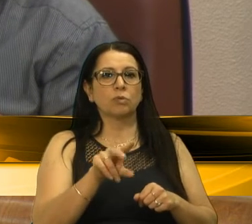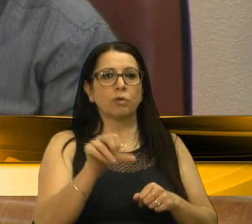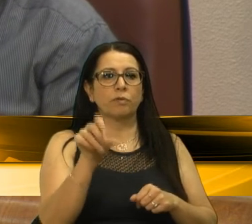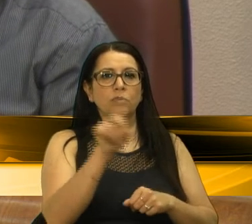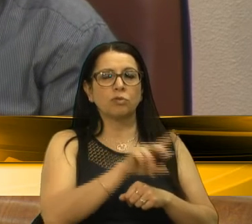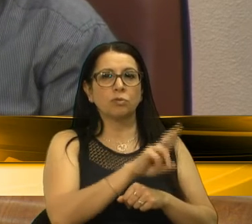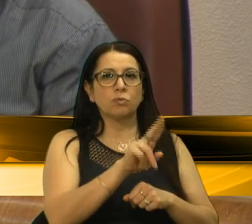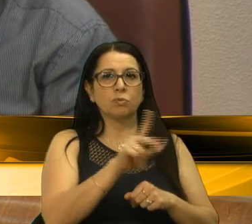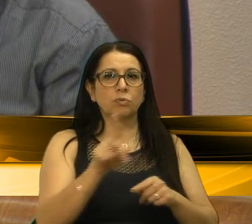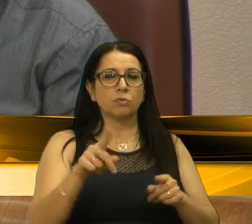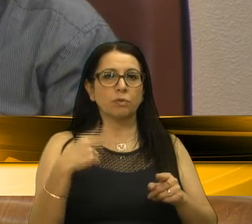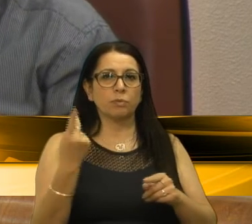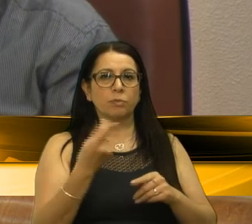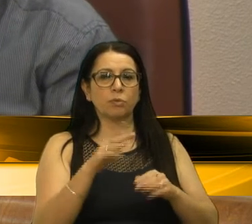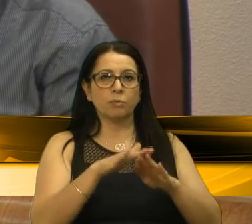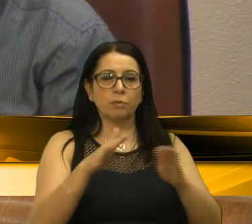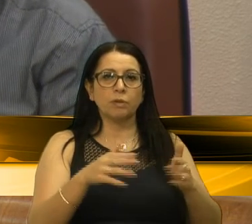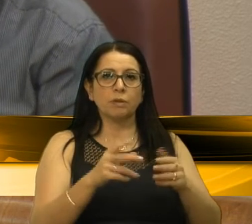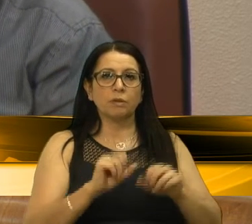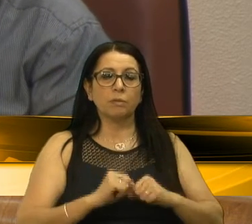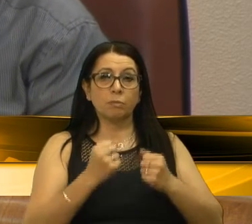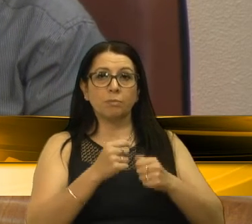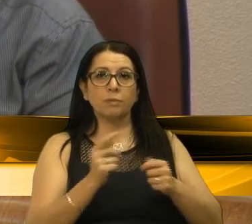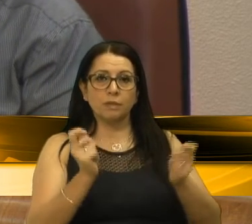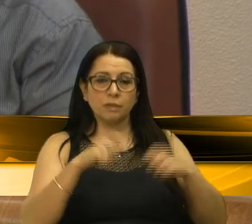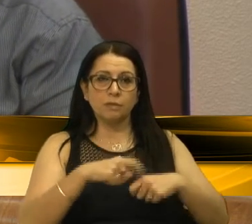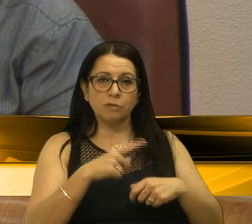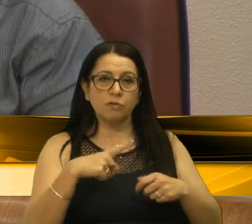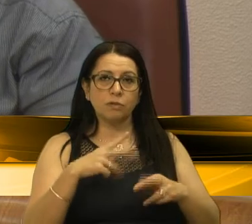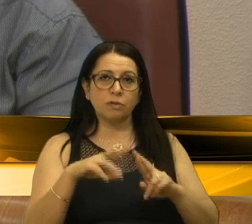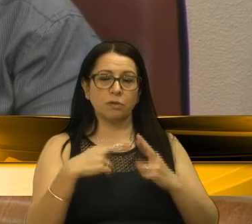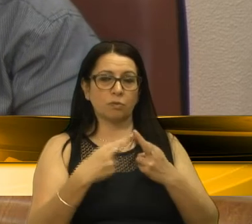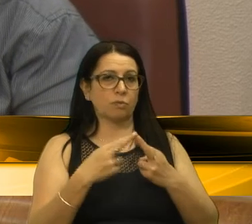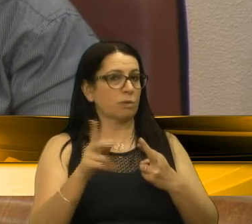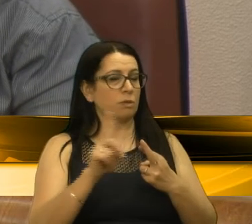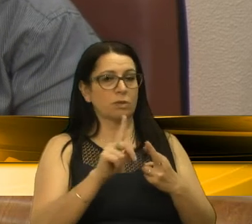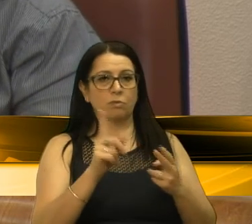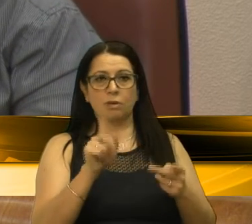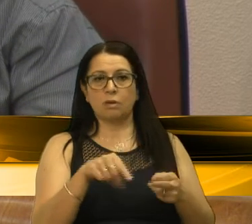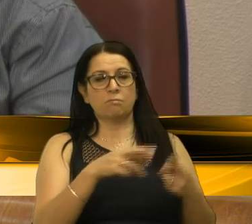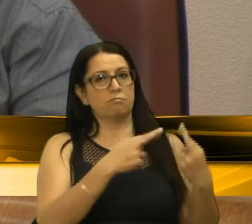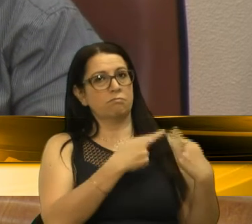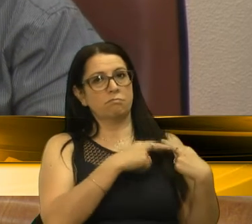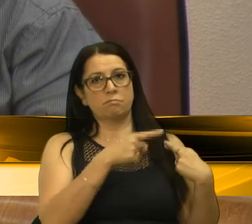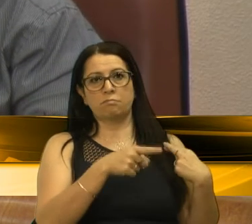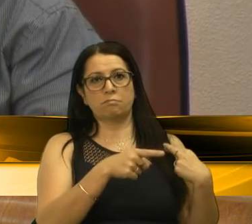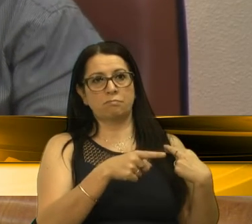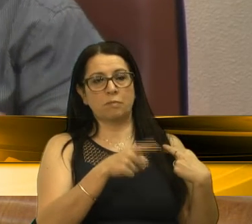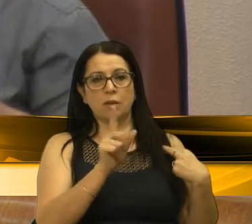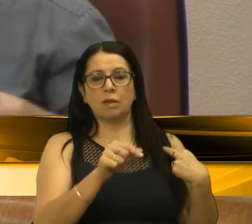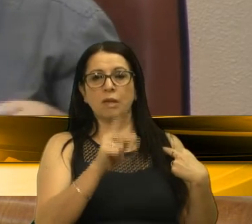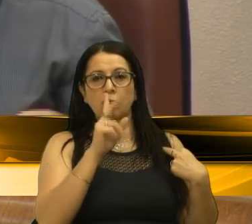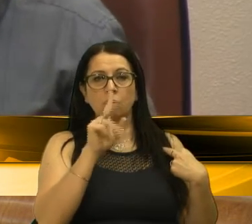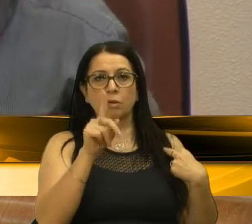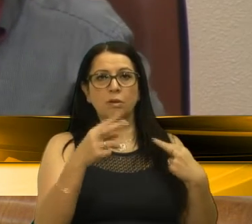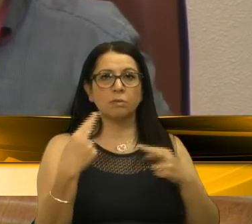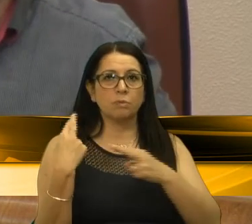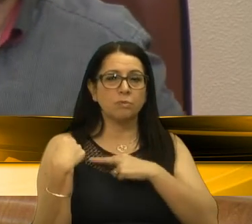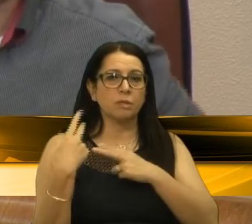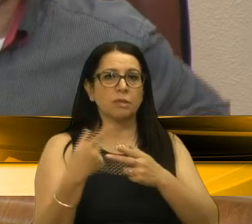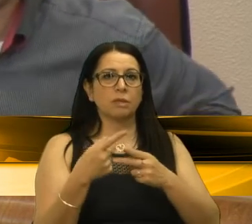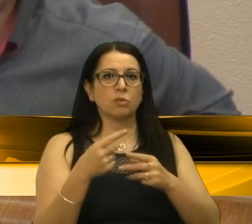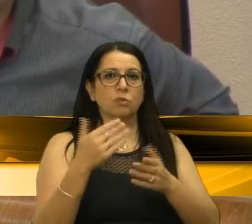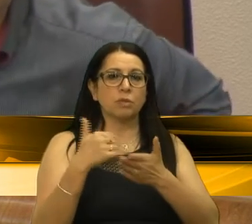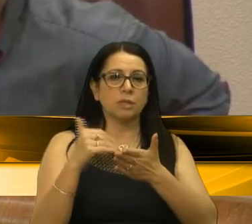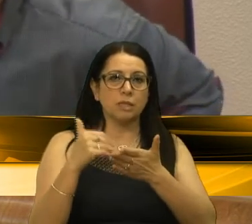mesa diretora e seu presidente fizeram todo o esforço possível para que não houvesse a reunião, mas que não compete a eles. É uma prerrogativa do